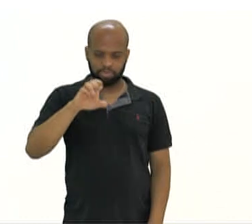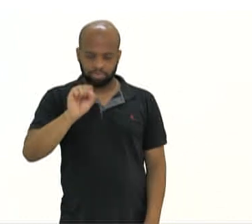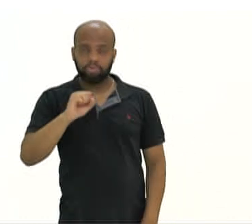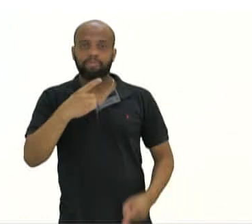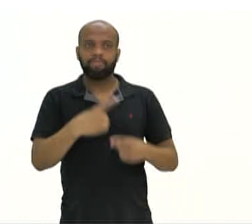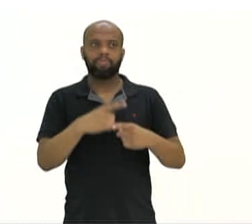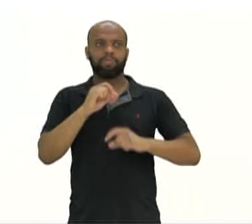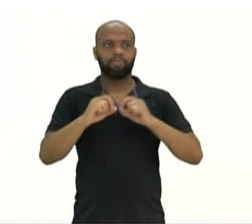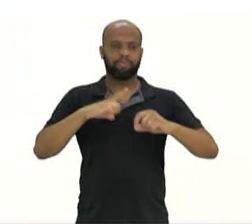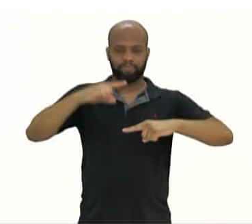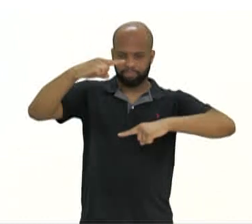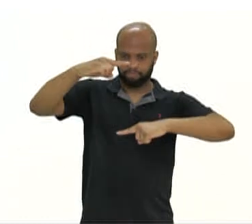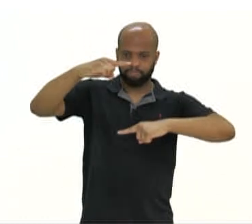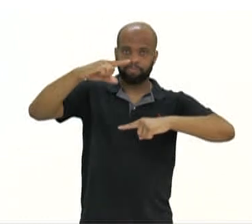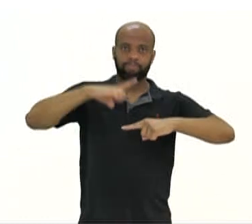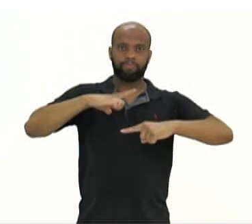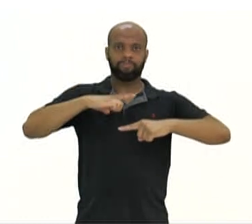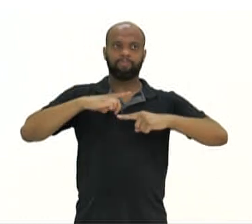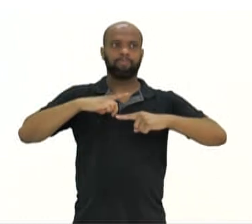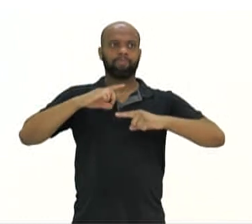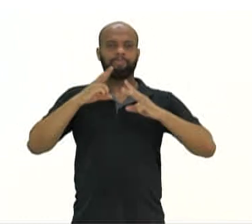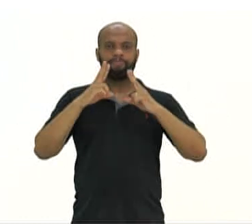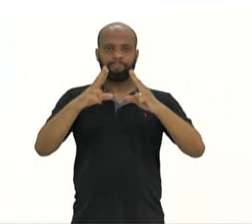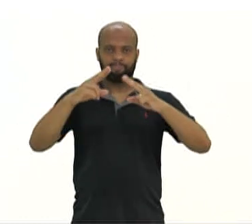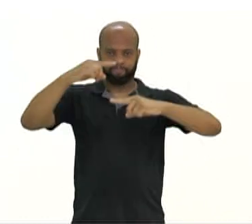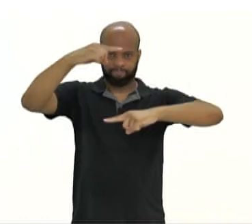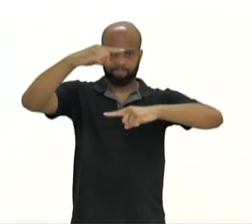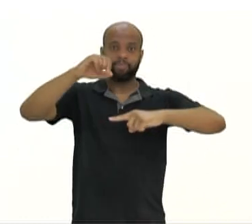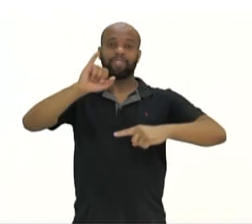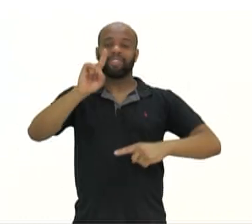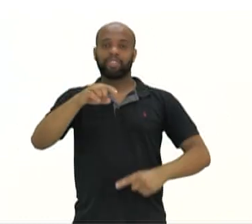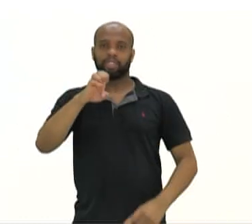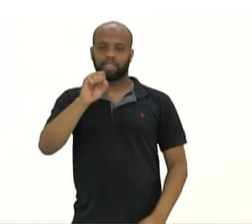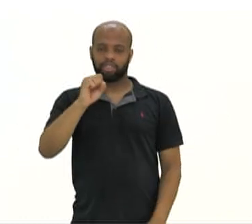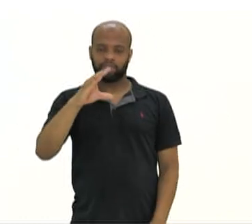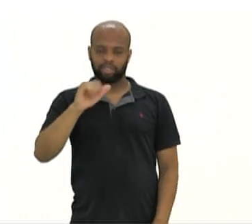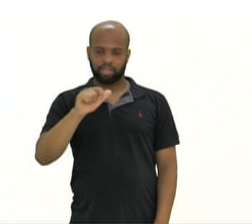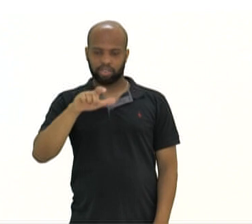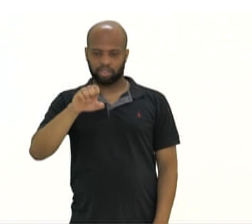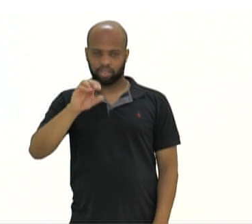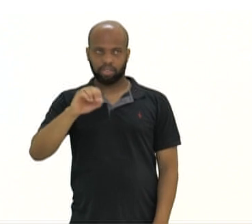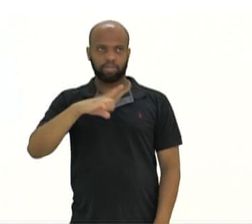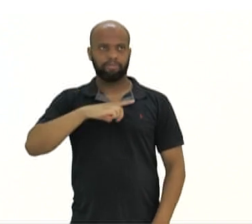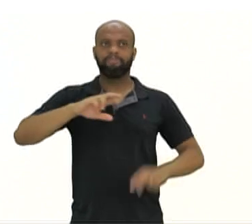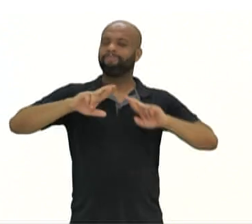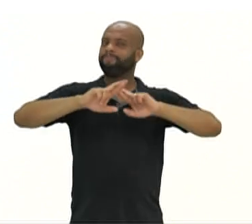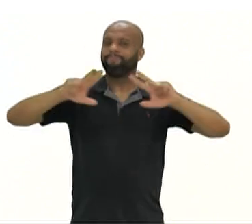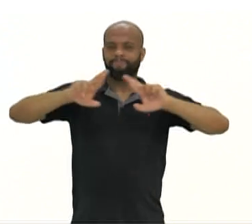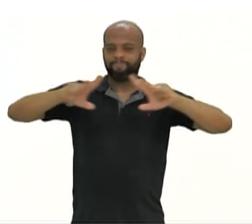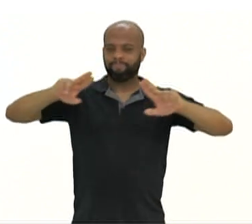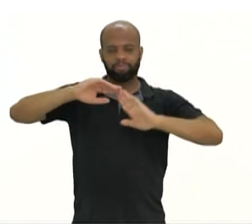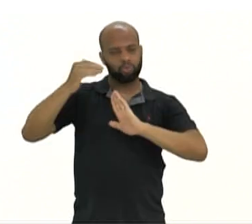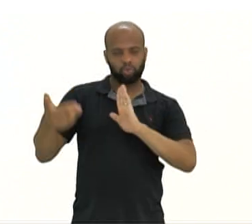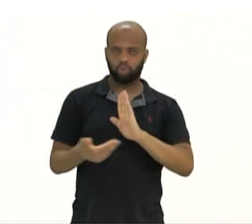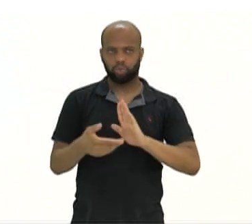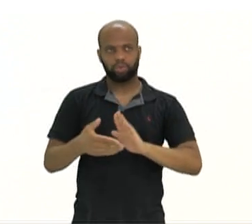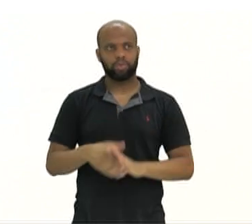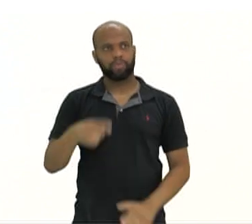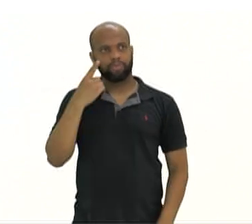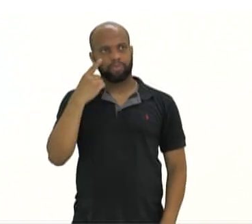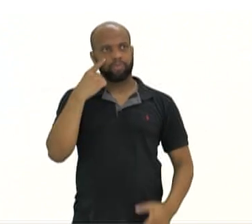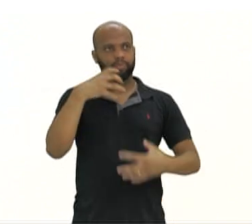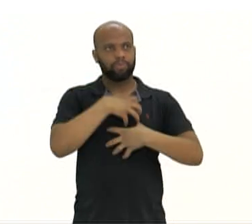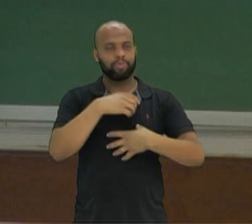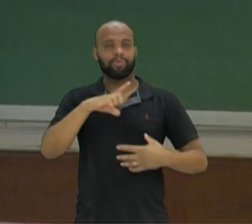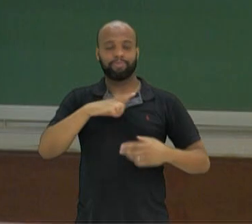medida. Escaleno, todos os lados apresentam medidas diferentes. Olha os trapézios aqui e a sua classificação. Retângulo, ó,